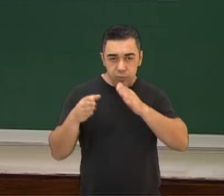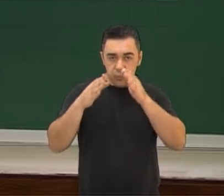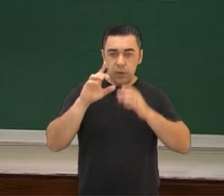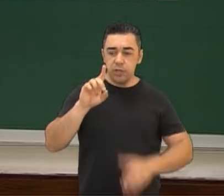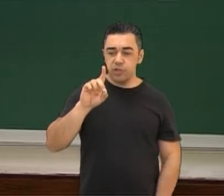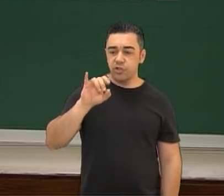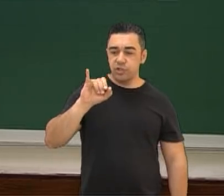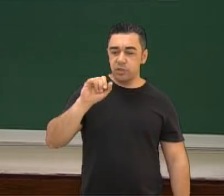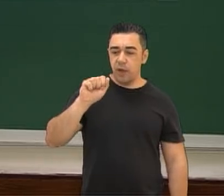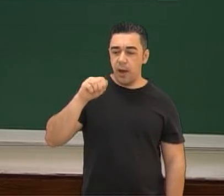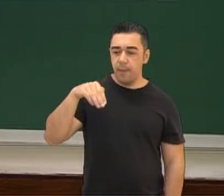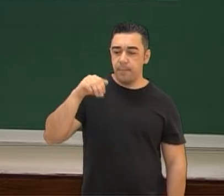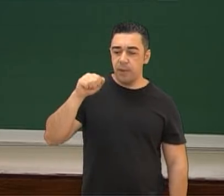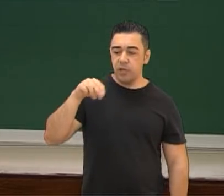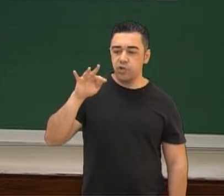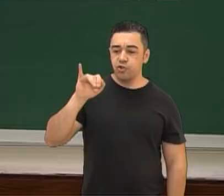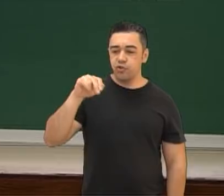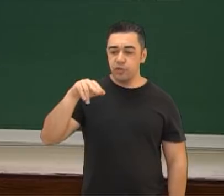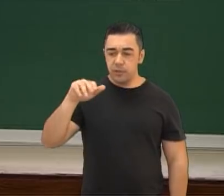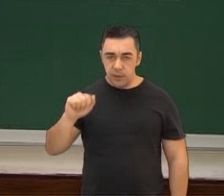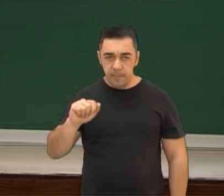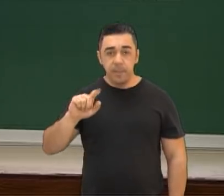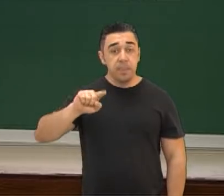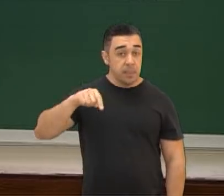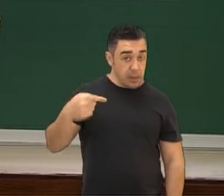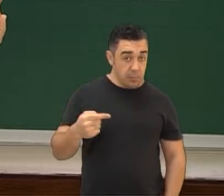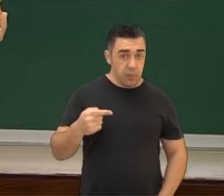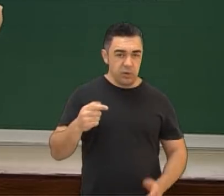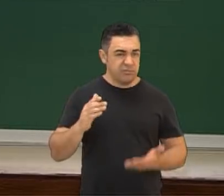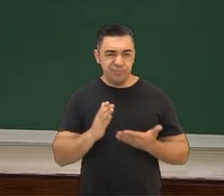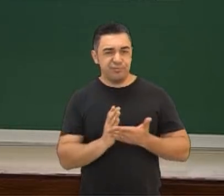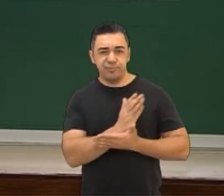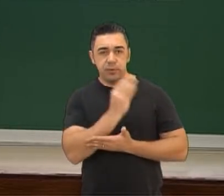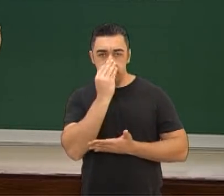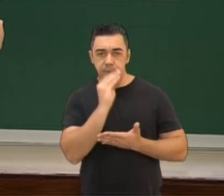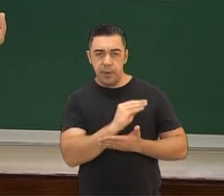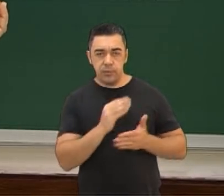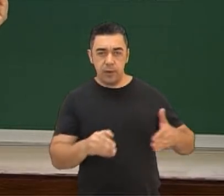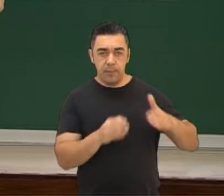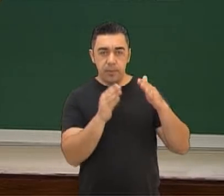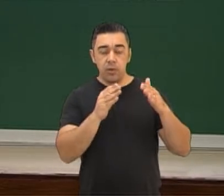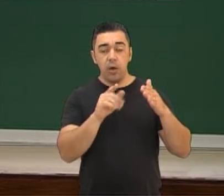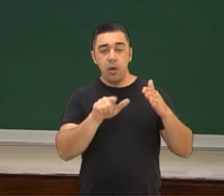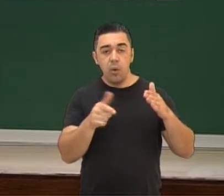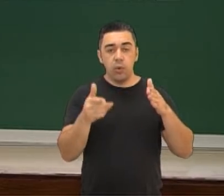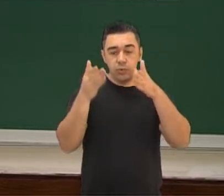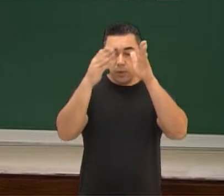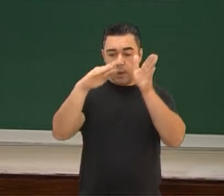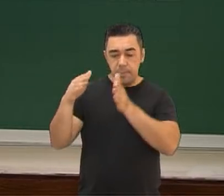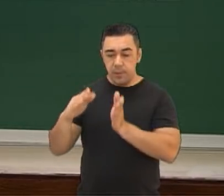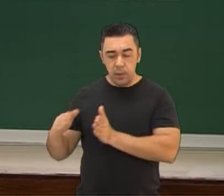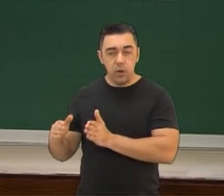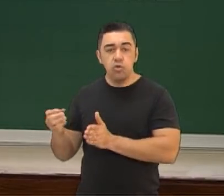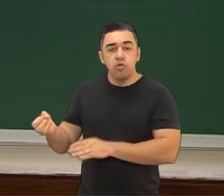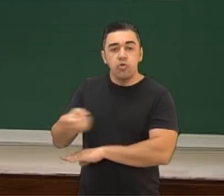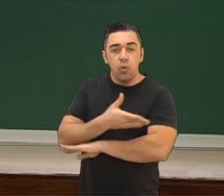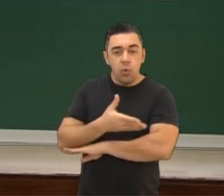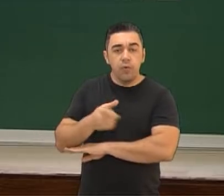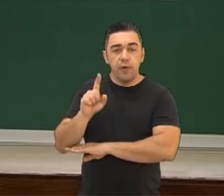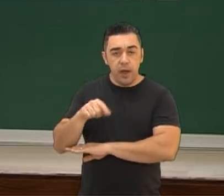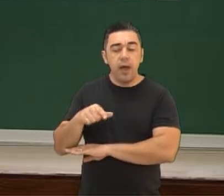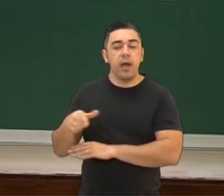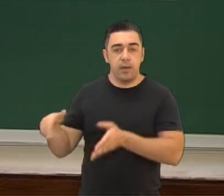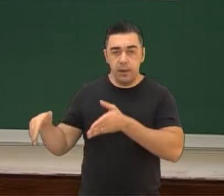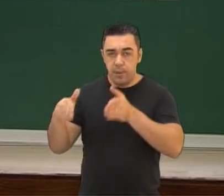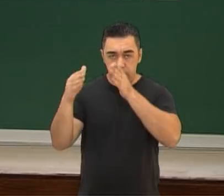tarde, eles deixam um pouco de lado esse caminho aqui de Paraty, e fazem um caminho chamado Caminho Novo ali da Estrada